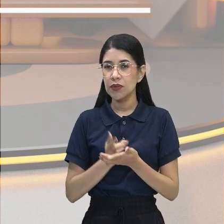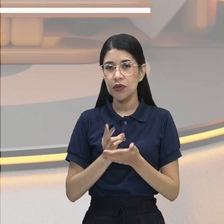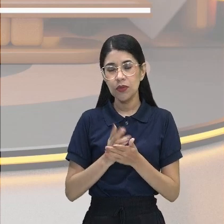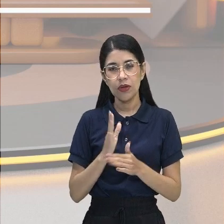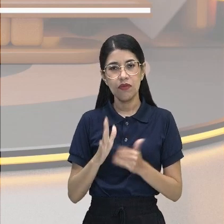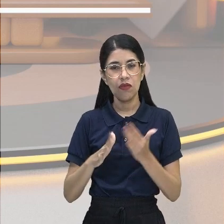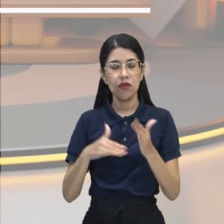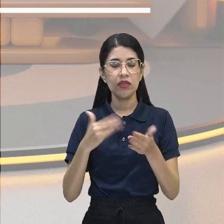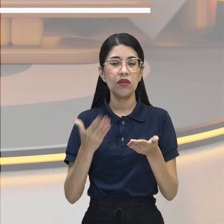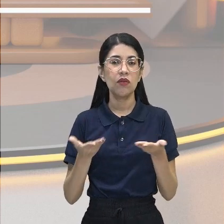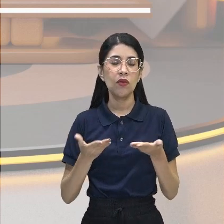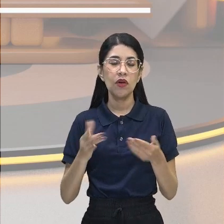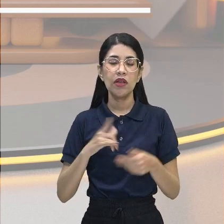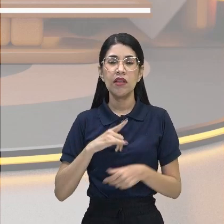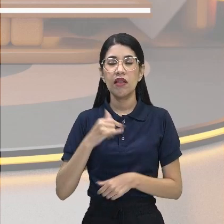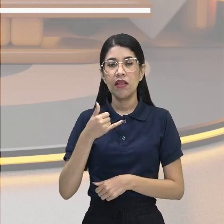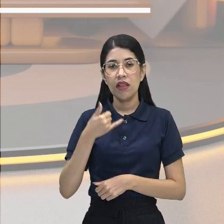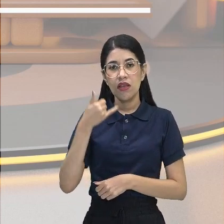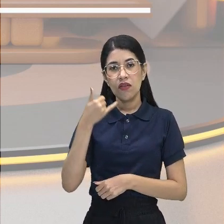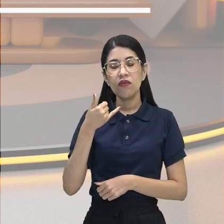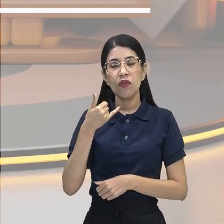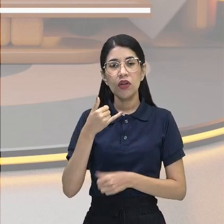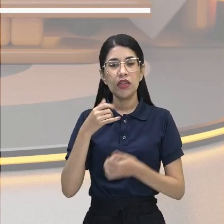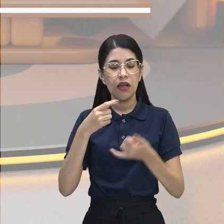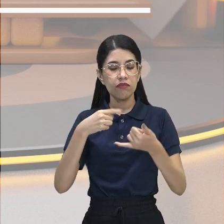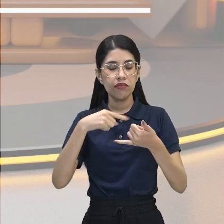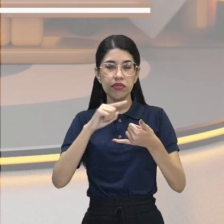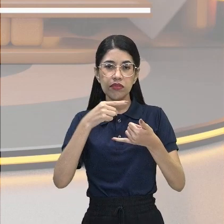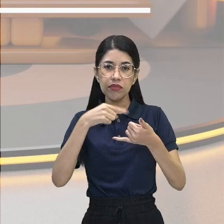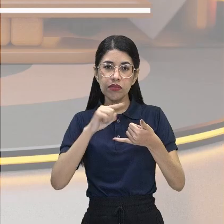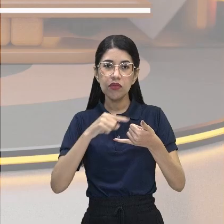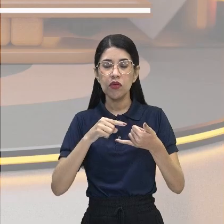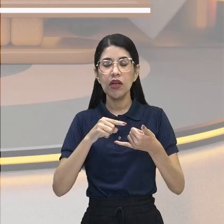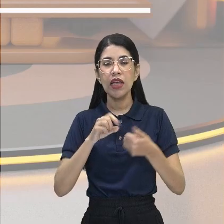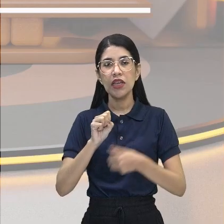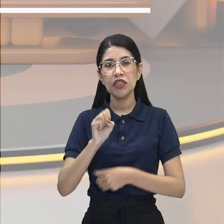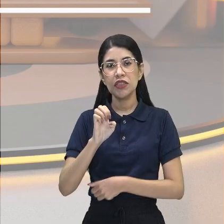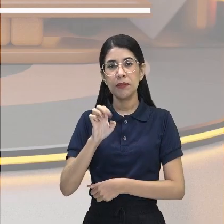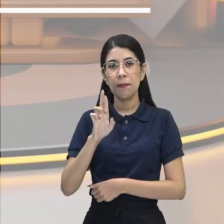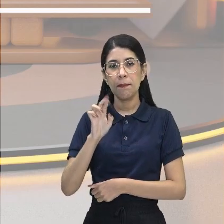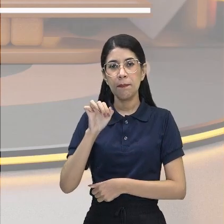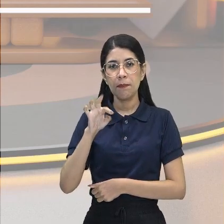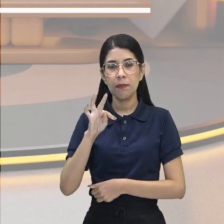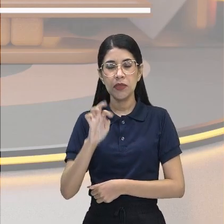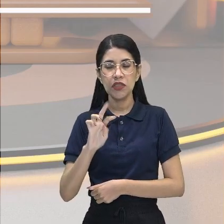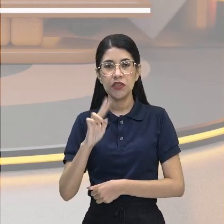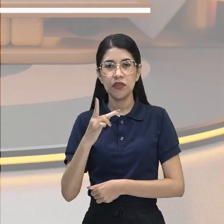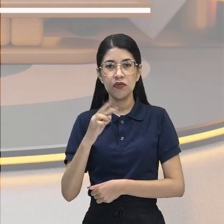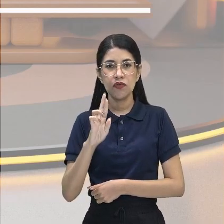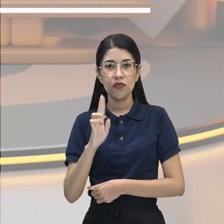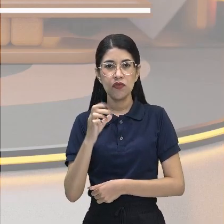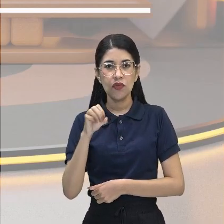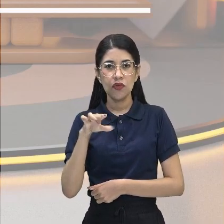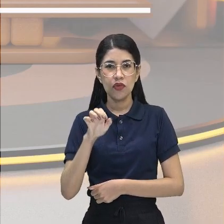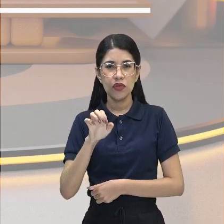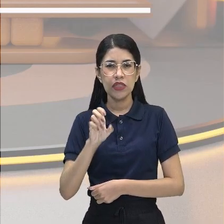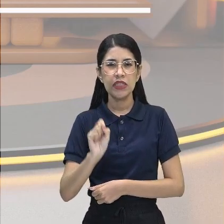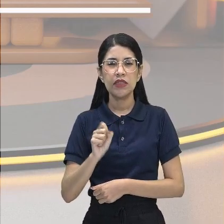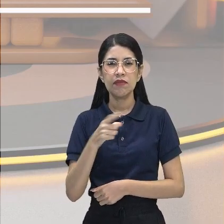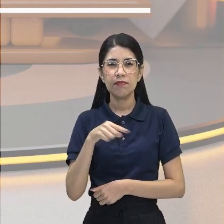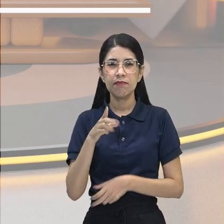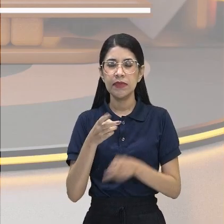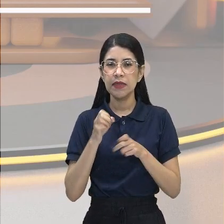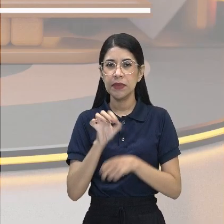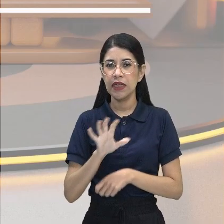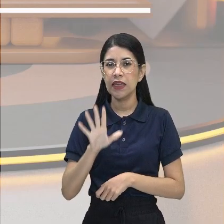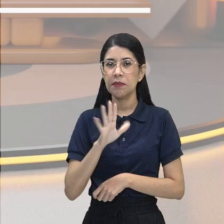E hoje a gente tem os telefones digitais, né, os chamados smartphones, conforme vocês podem observar aqui nesta